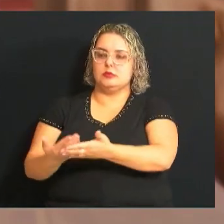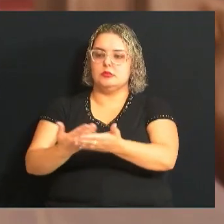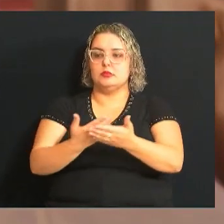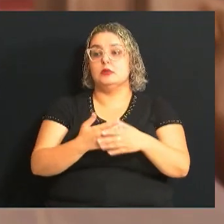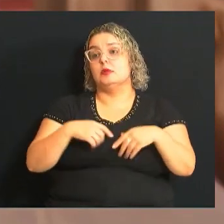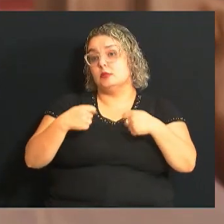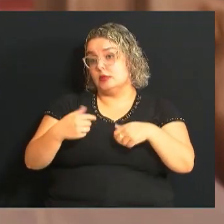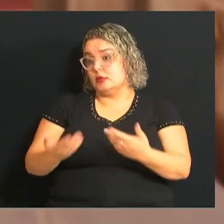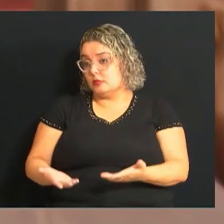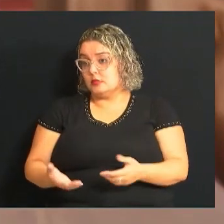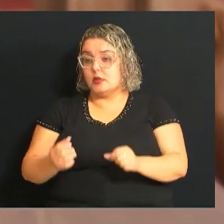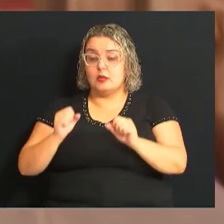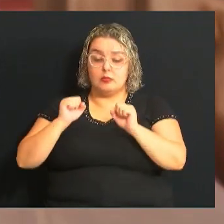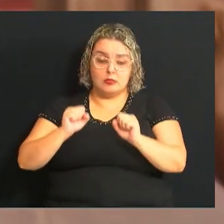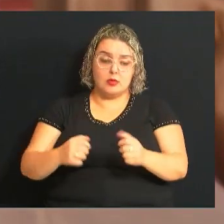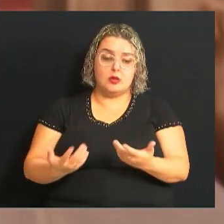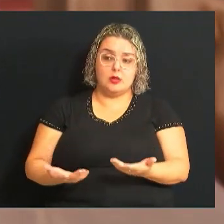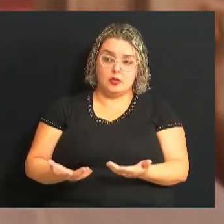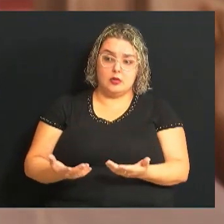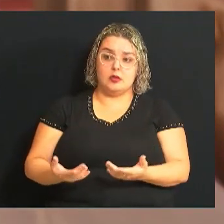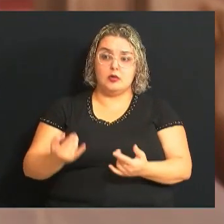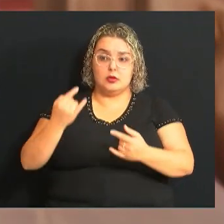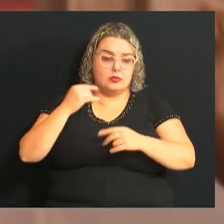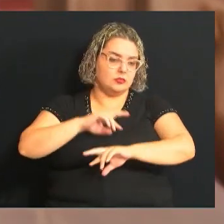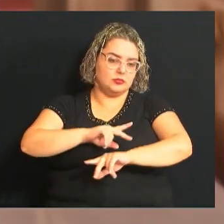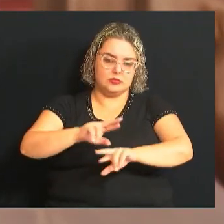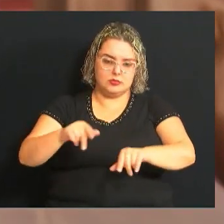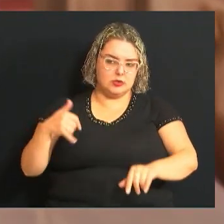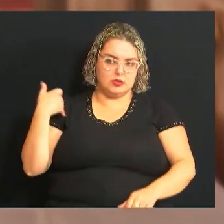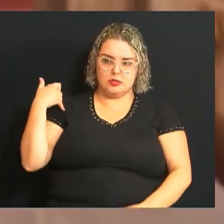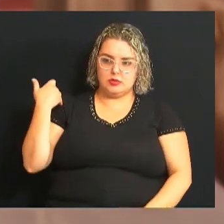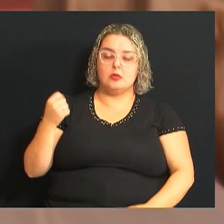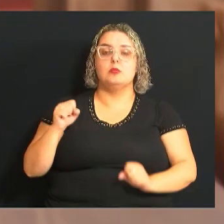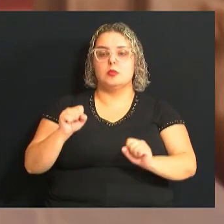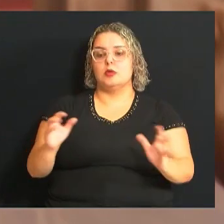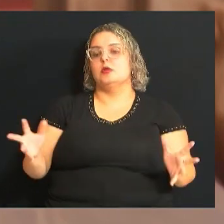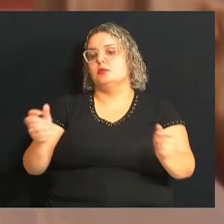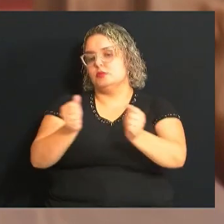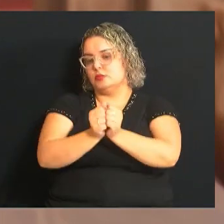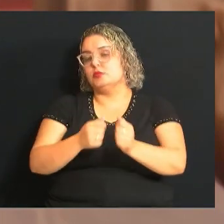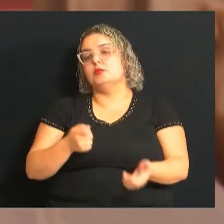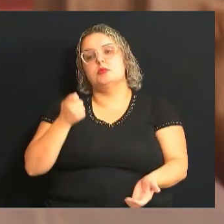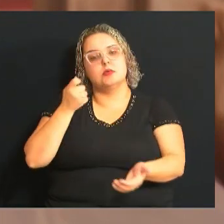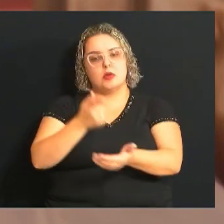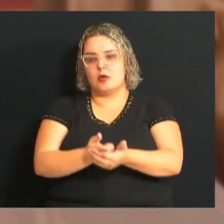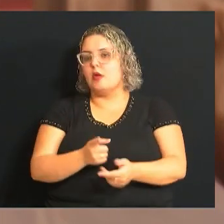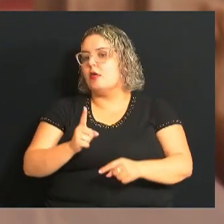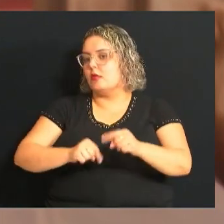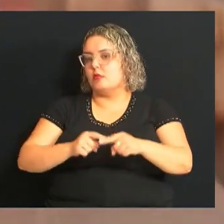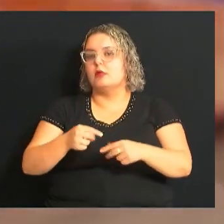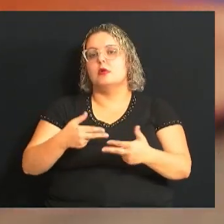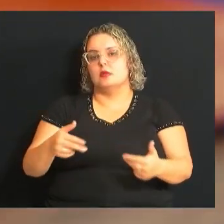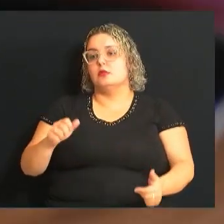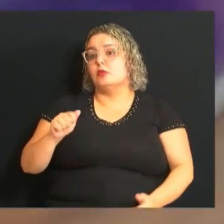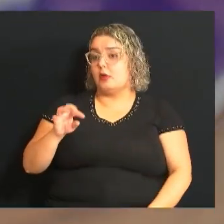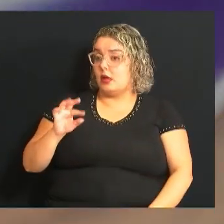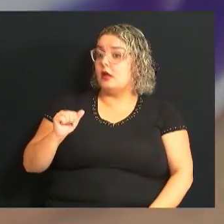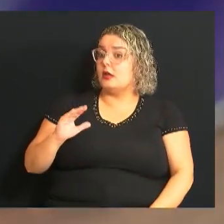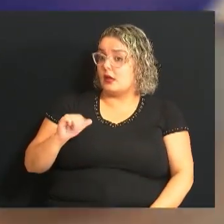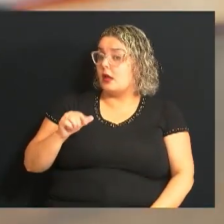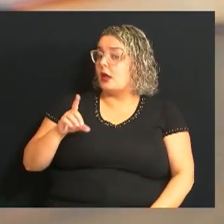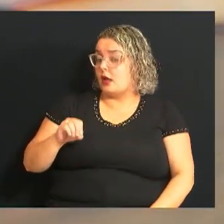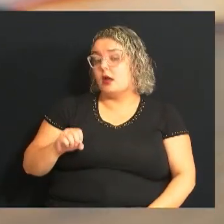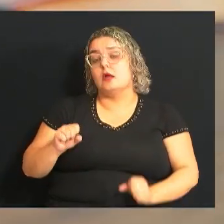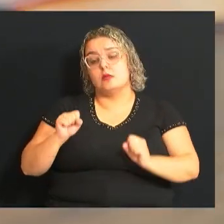Então mesmo diferentes idades podem se unir e realizar compras no atacado, né? Então isso também